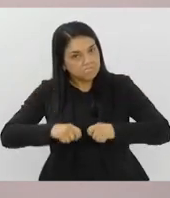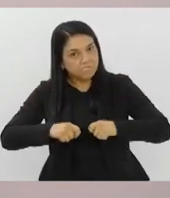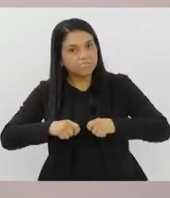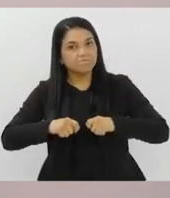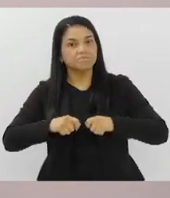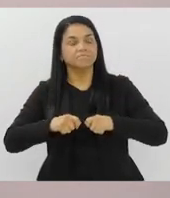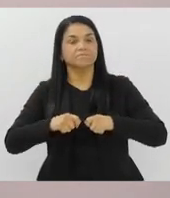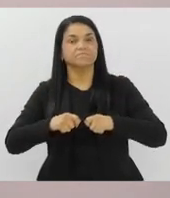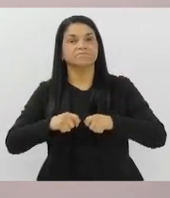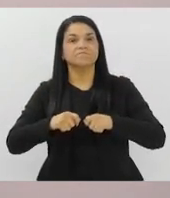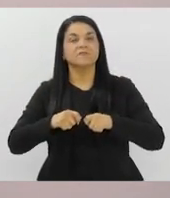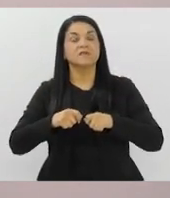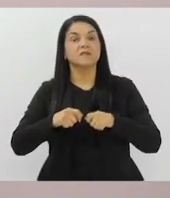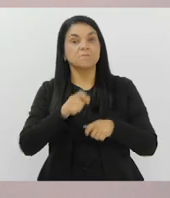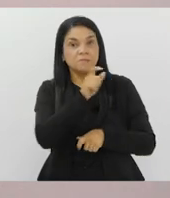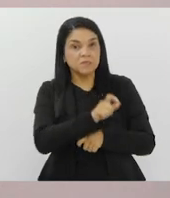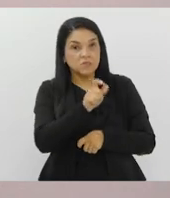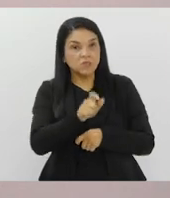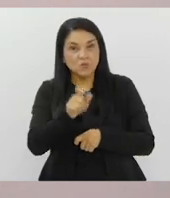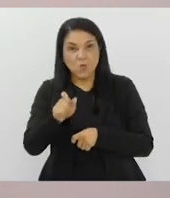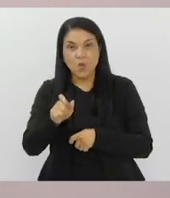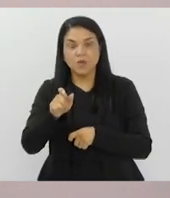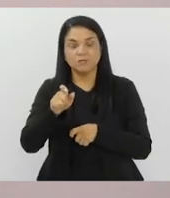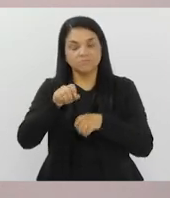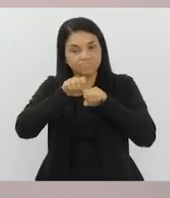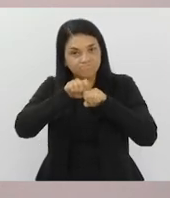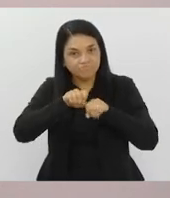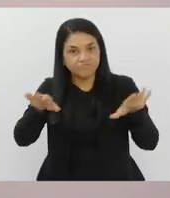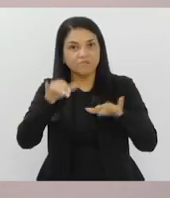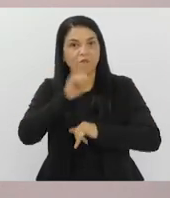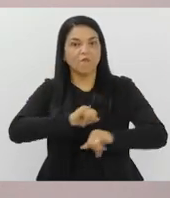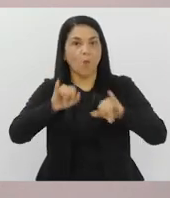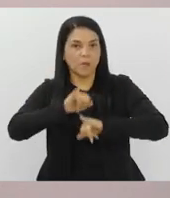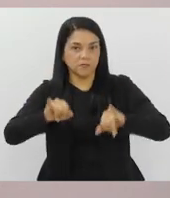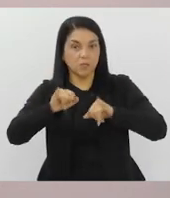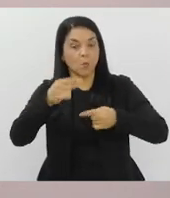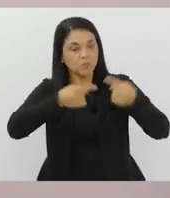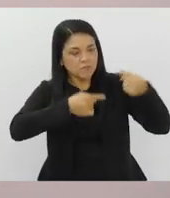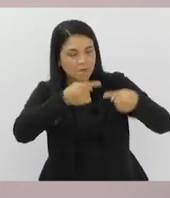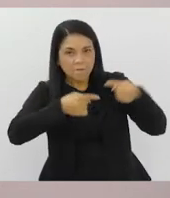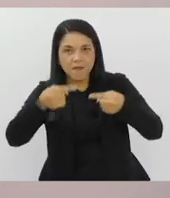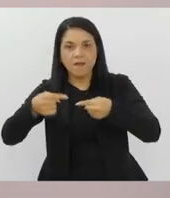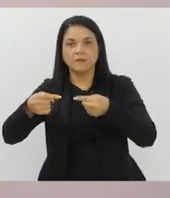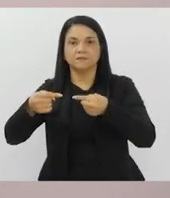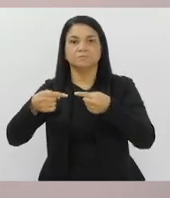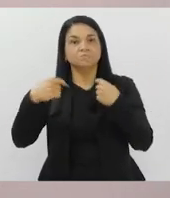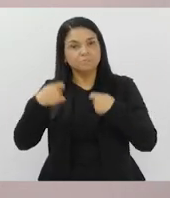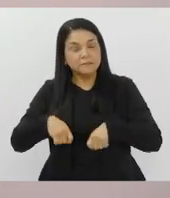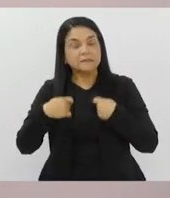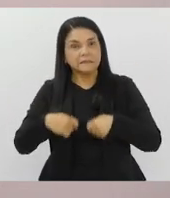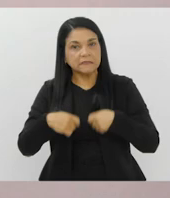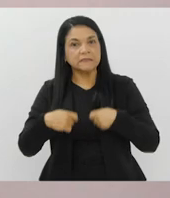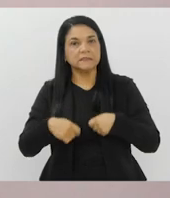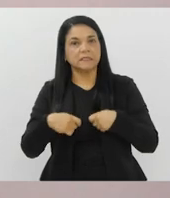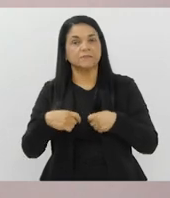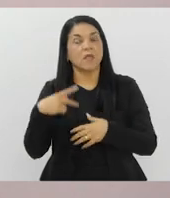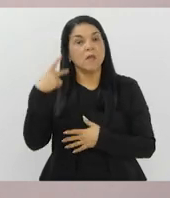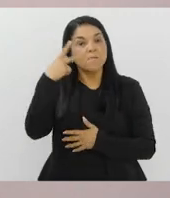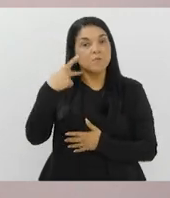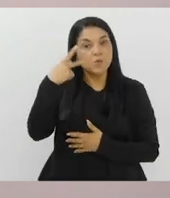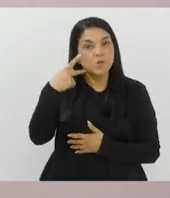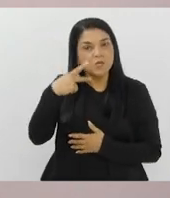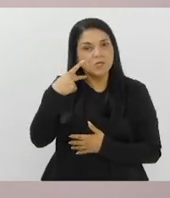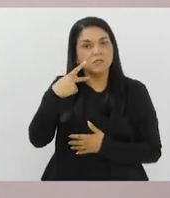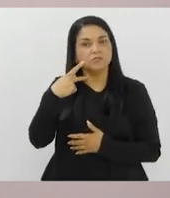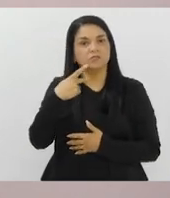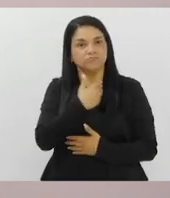e saber, fazer com que mais pessoas saibam que é esse tipo de debate que tem que arrastar multidões. É esse tipo de política que realmente